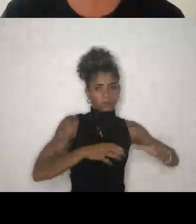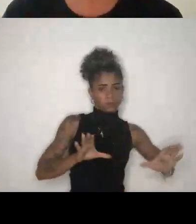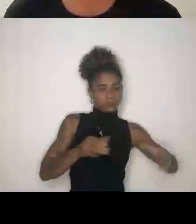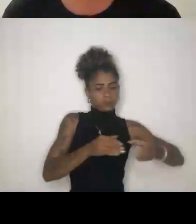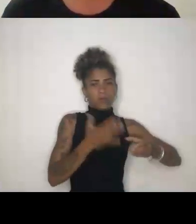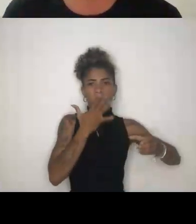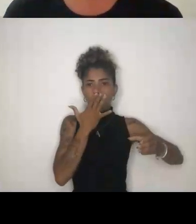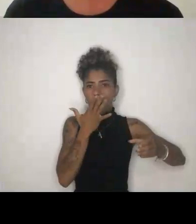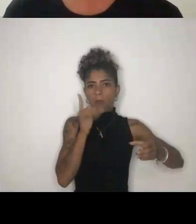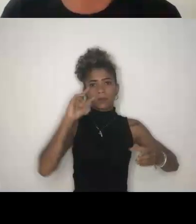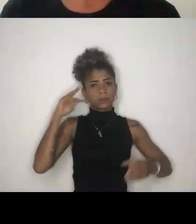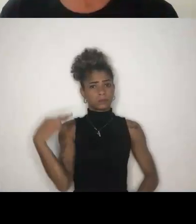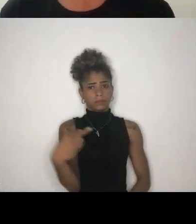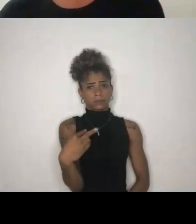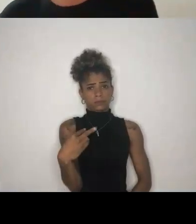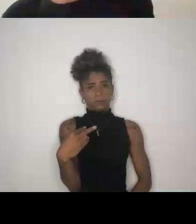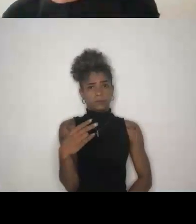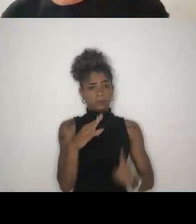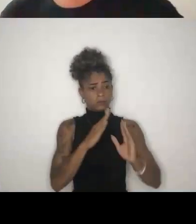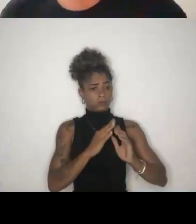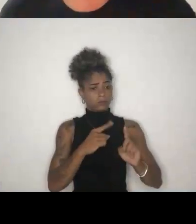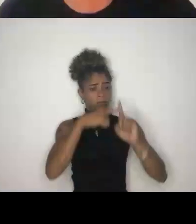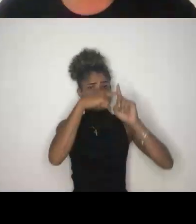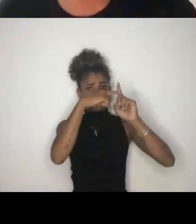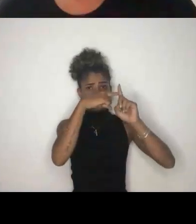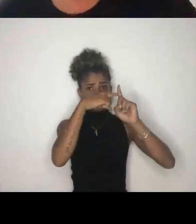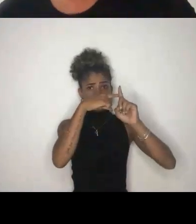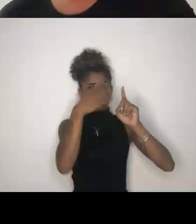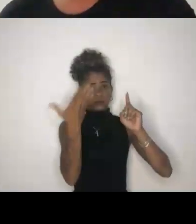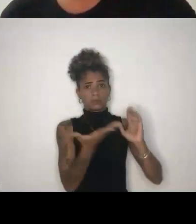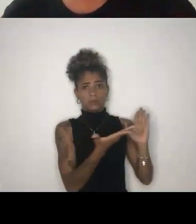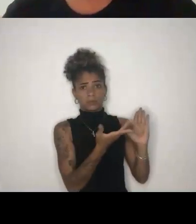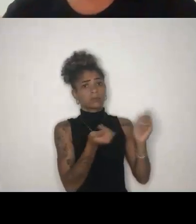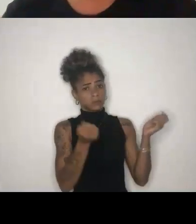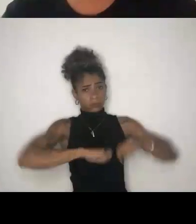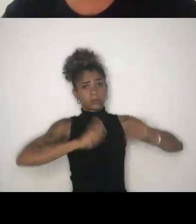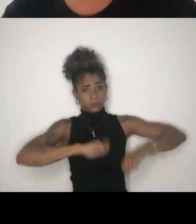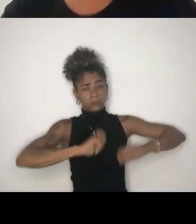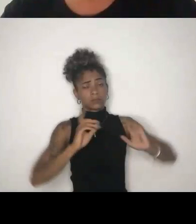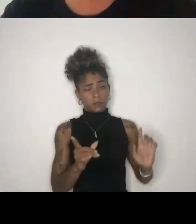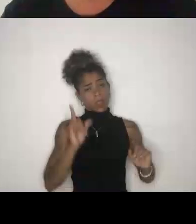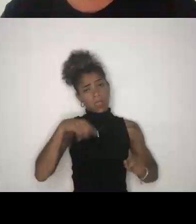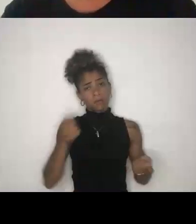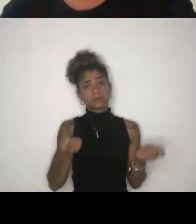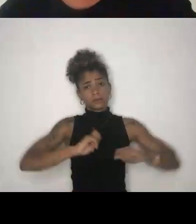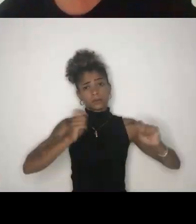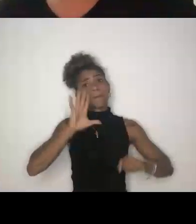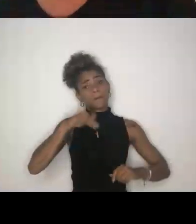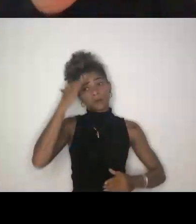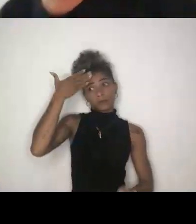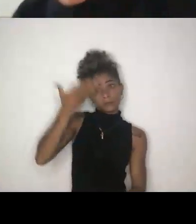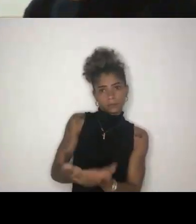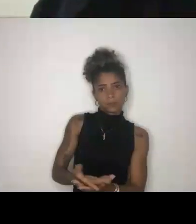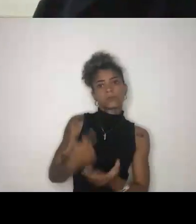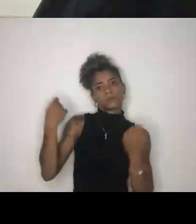e aqui tava a igreja então assim cara é possível é possível desde que a gente acredite que